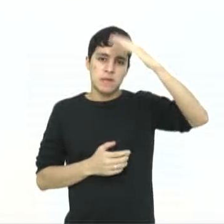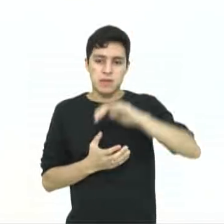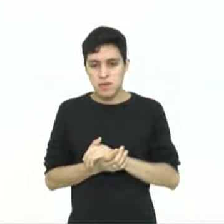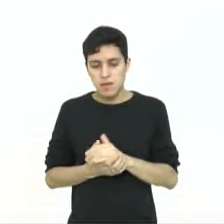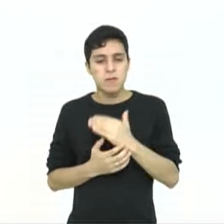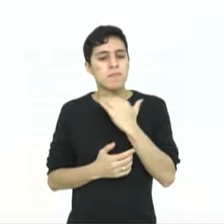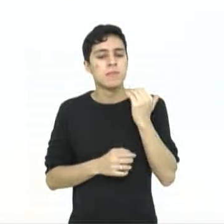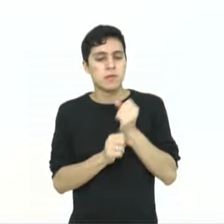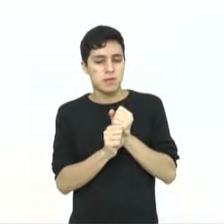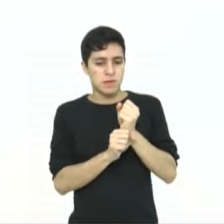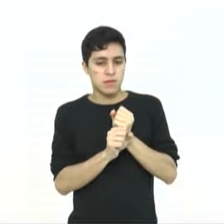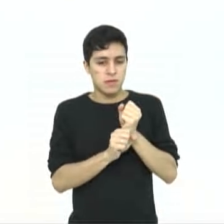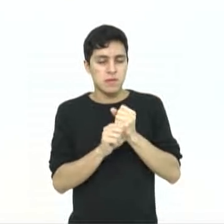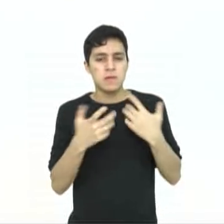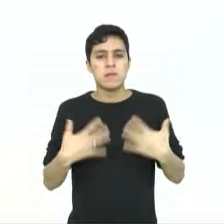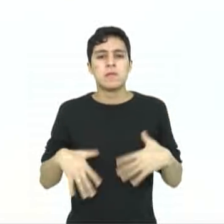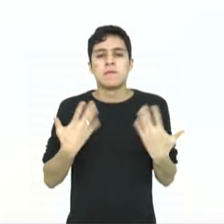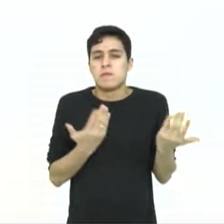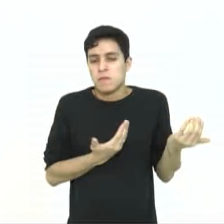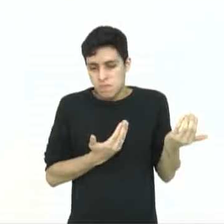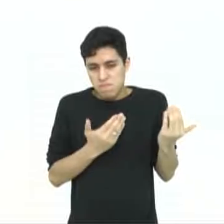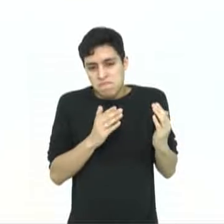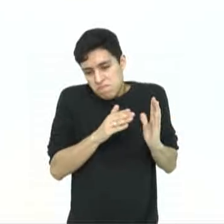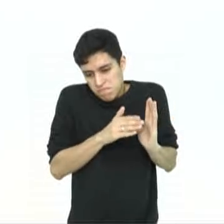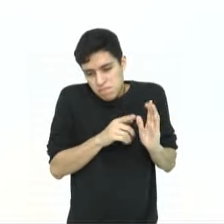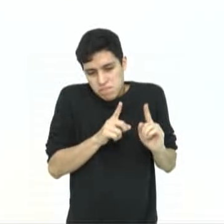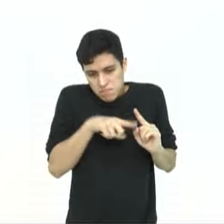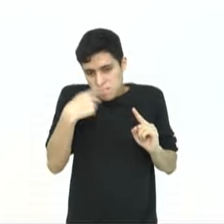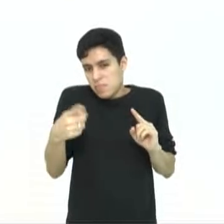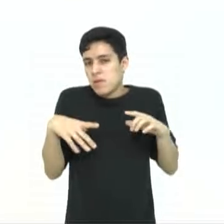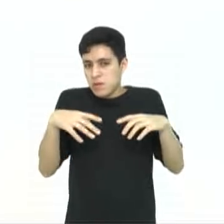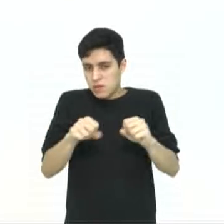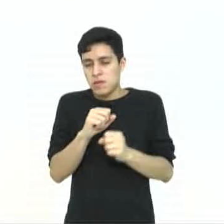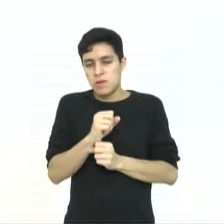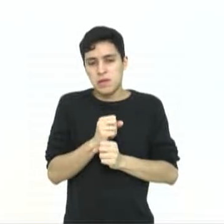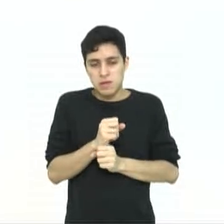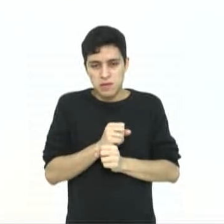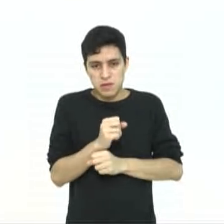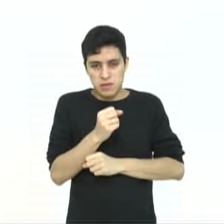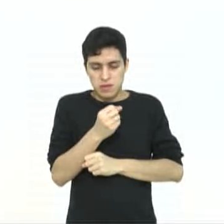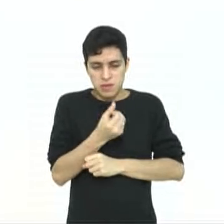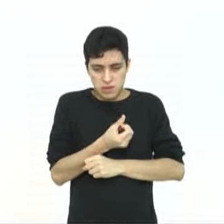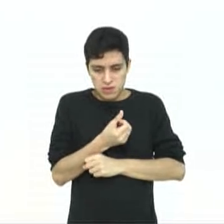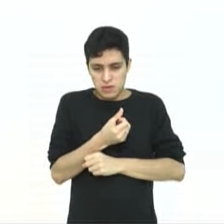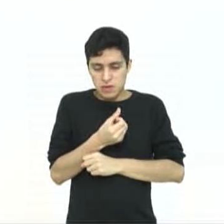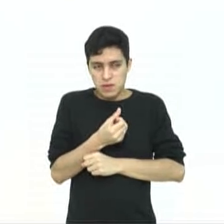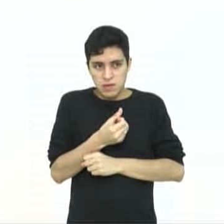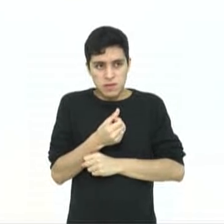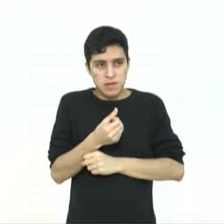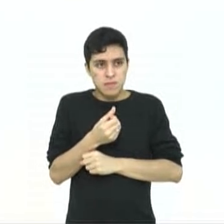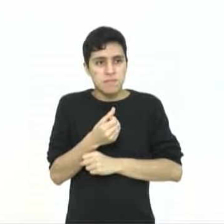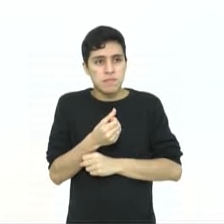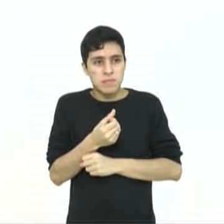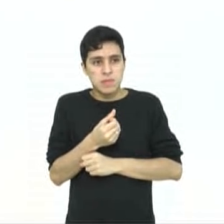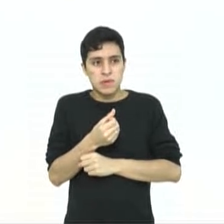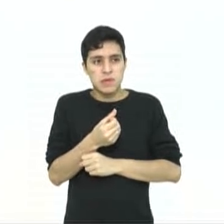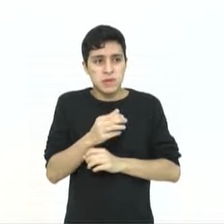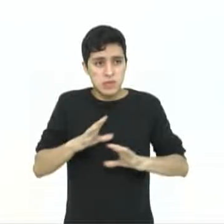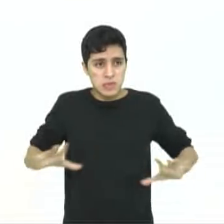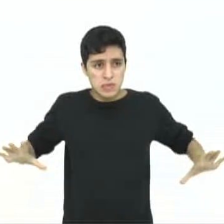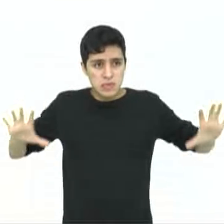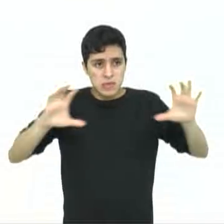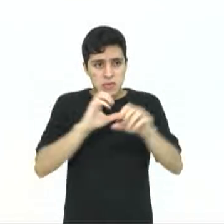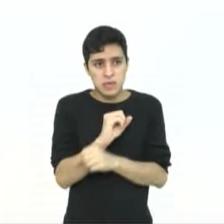E daí é outro período a partir de 630. Por que os comerciantes de Meca passaram a perseguir